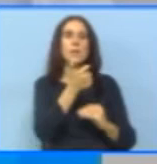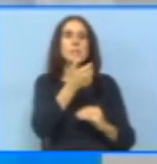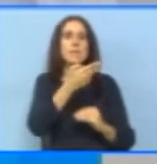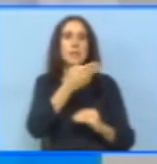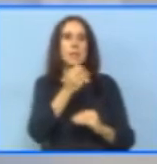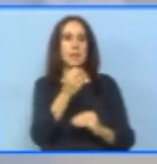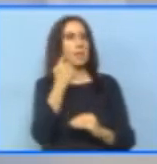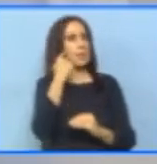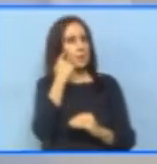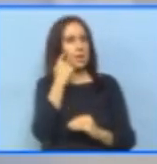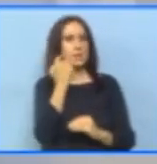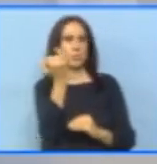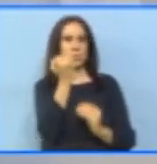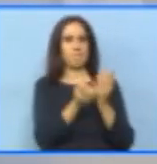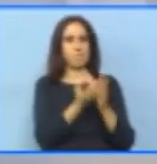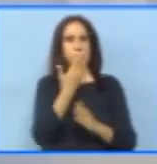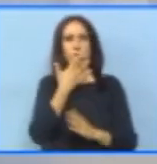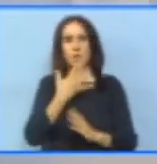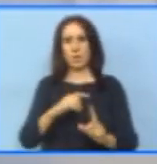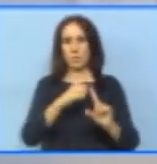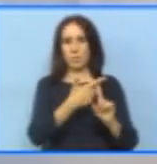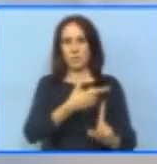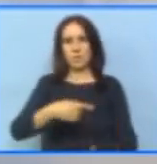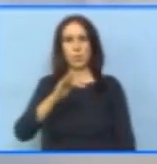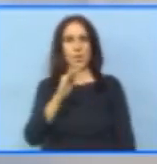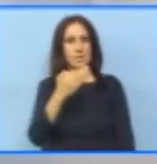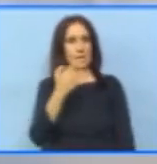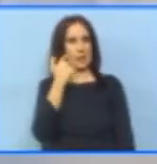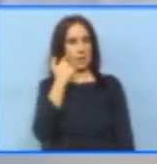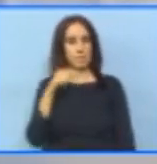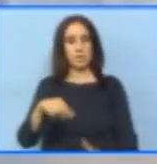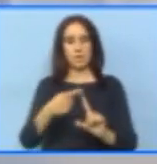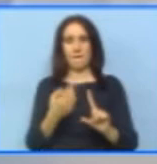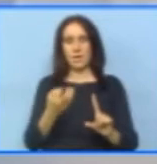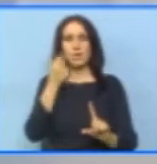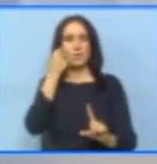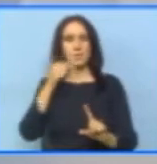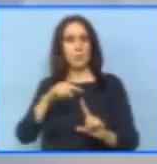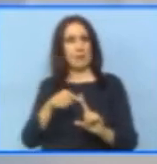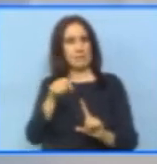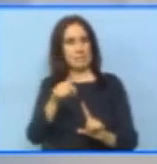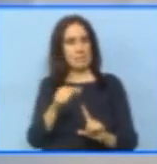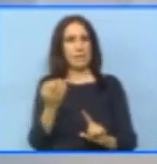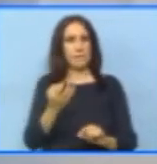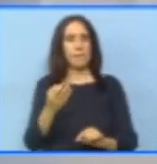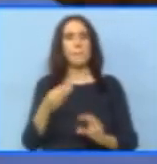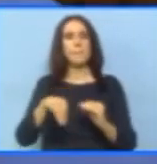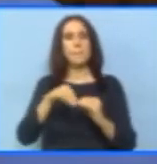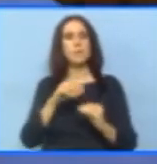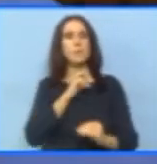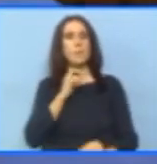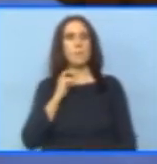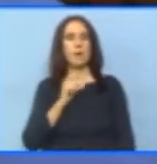instituição, que começou no Natal de 1947. E, portanto, este ano também é um ano especial por isso. Mas o padre